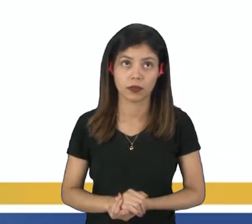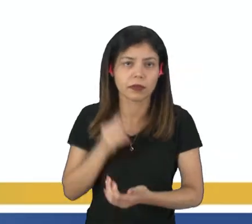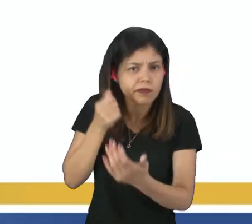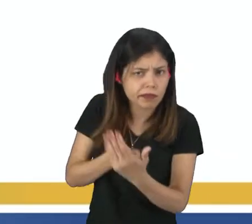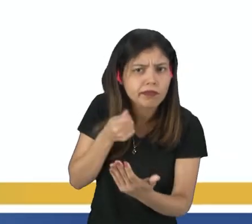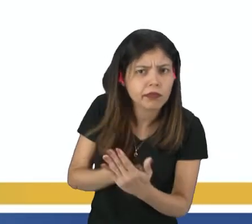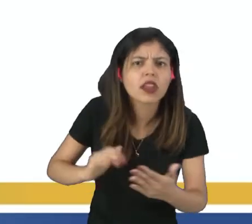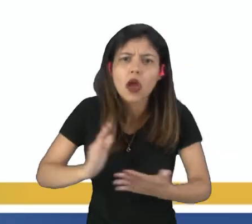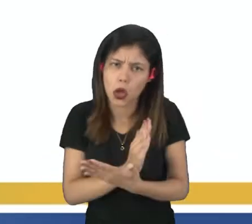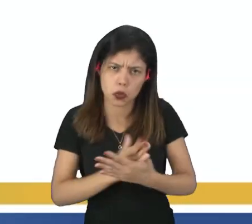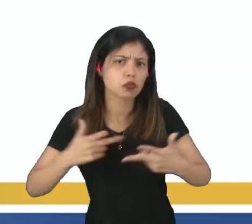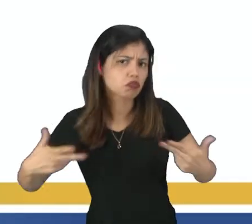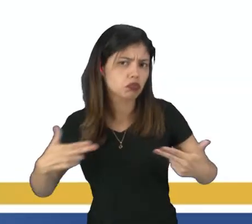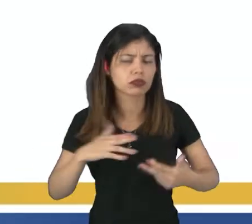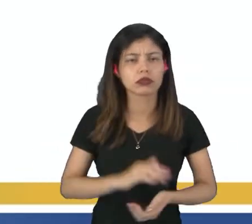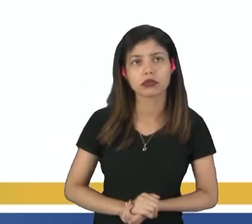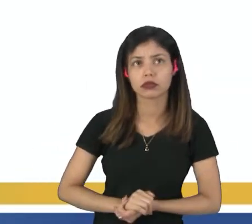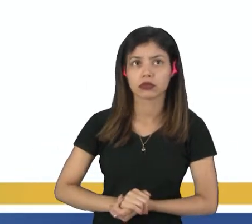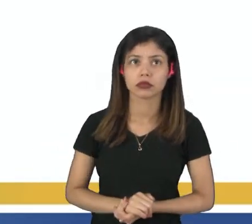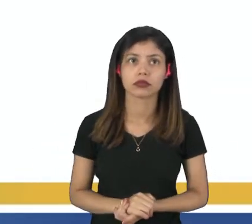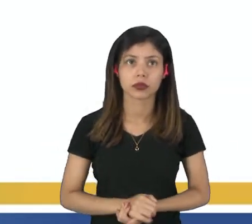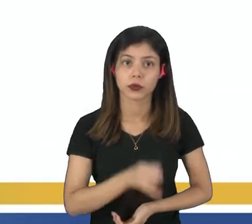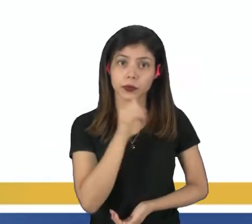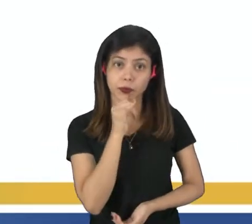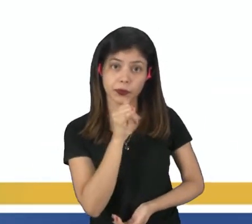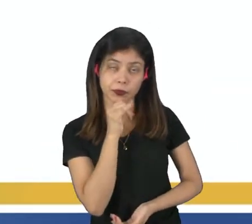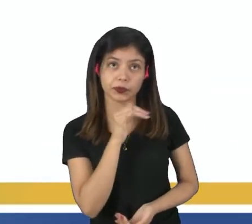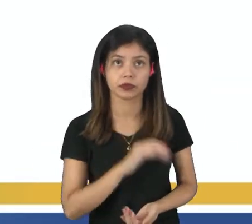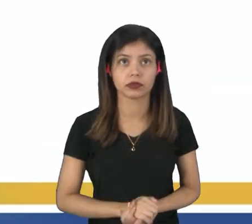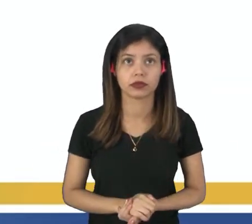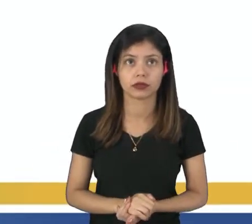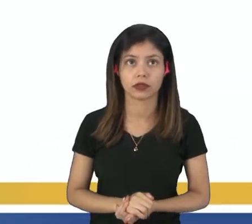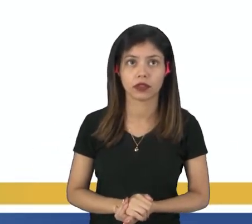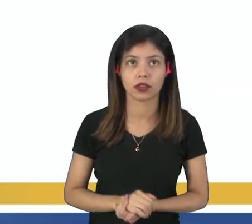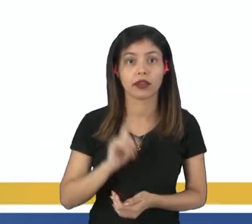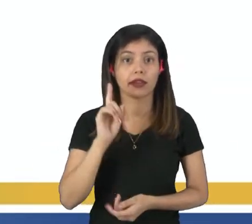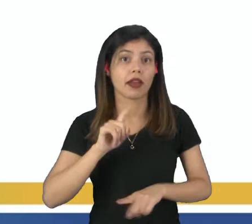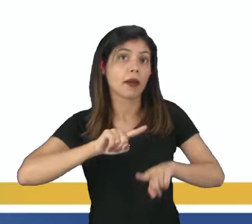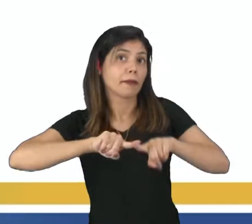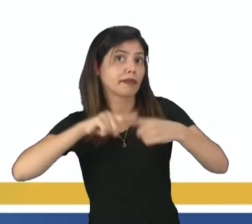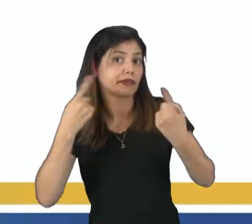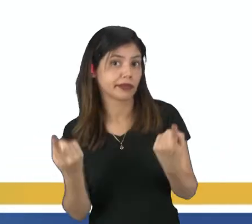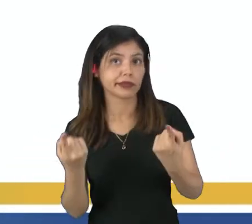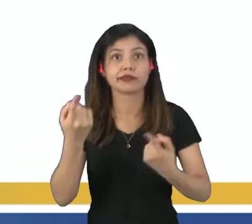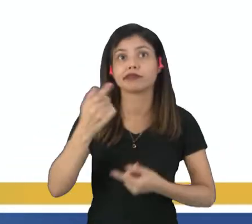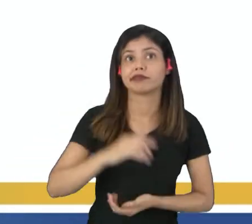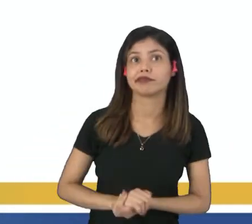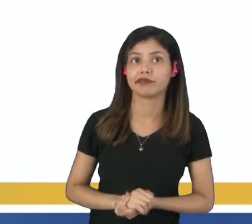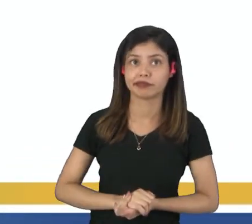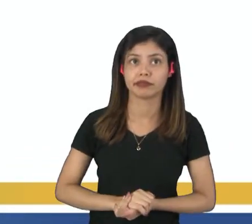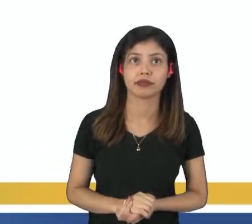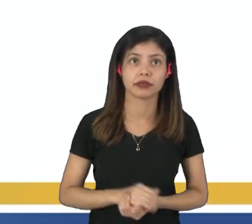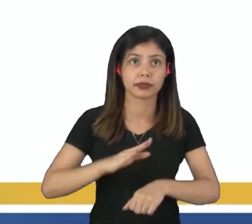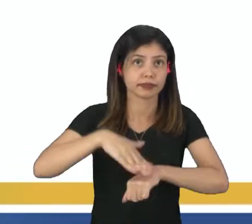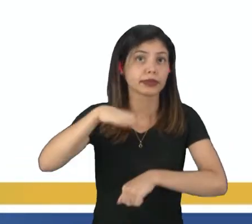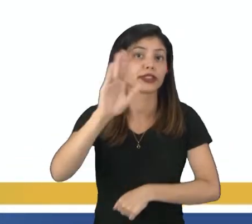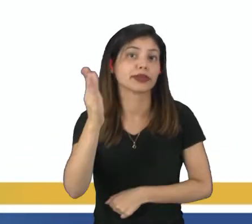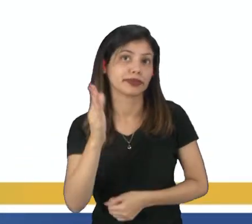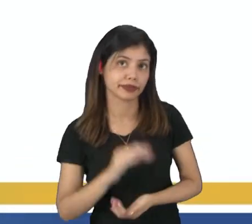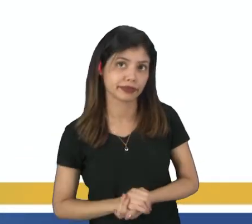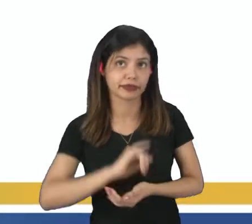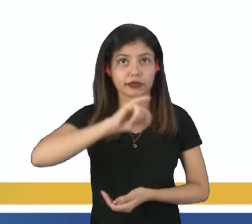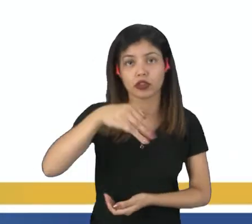justamente para intensificar algo. Veja o exemplo. E mais uma